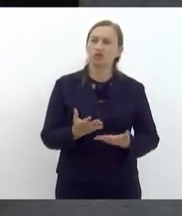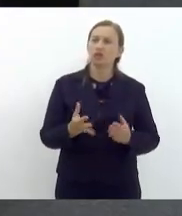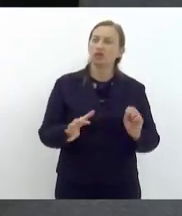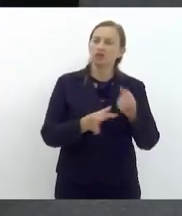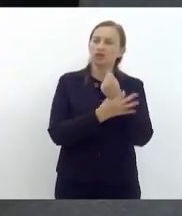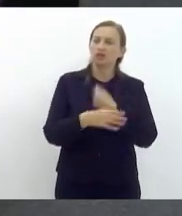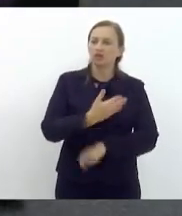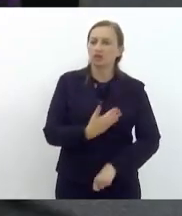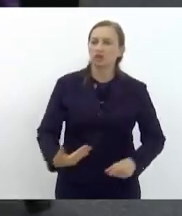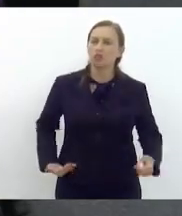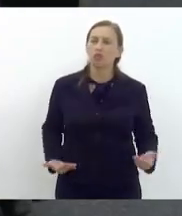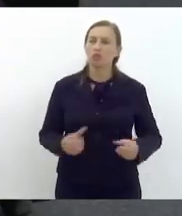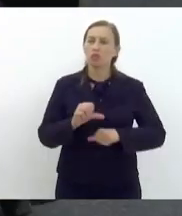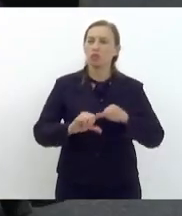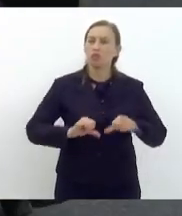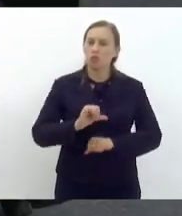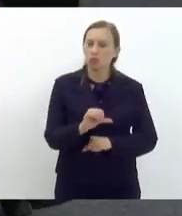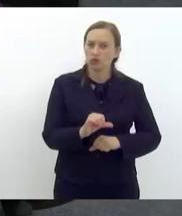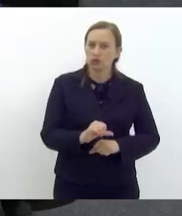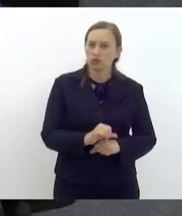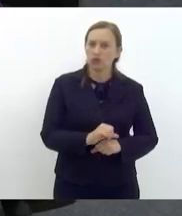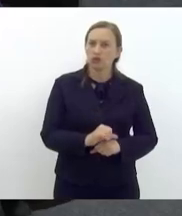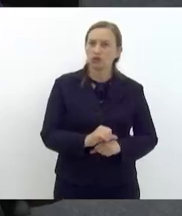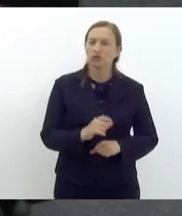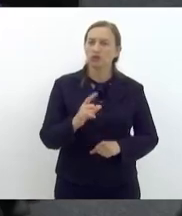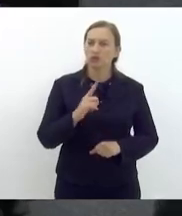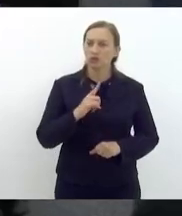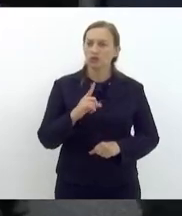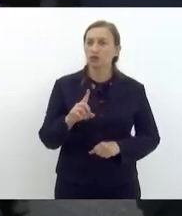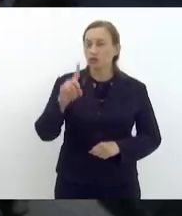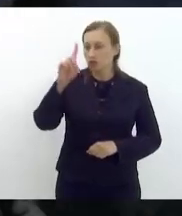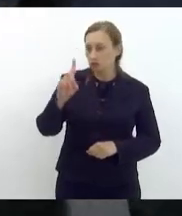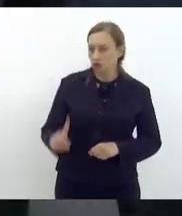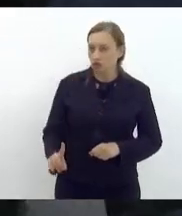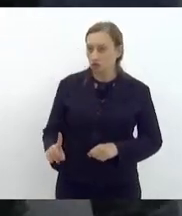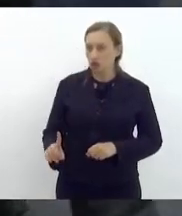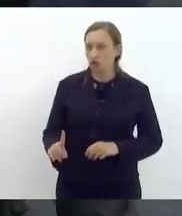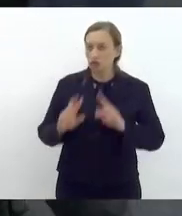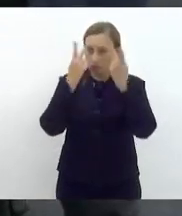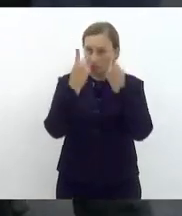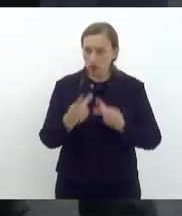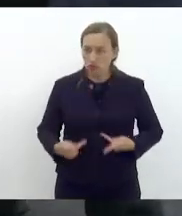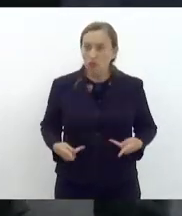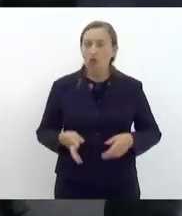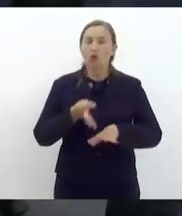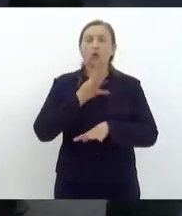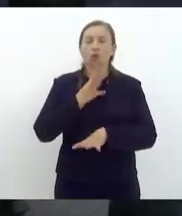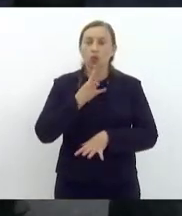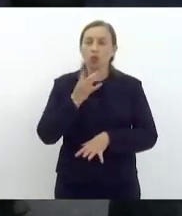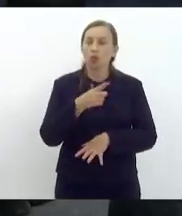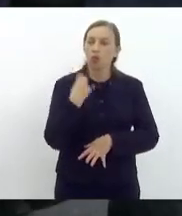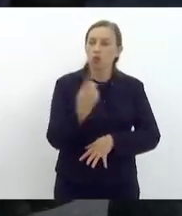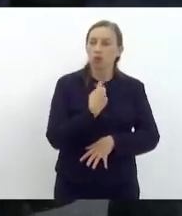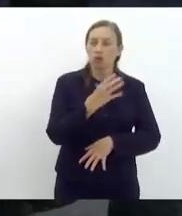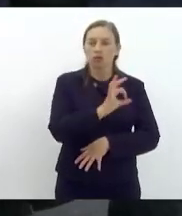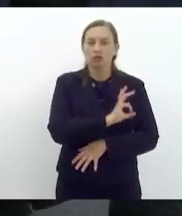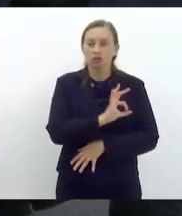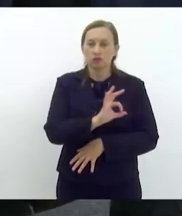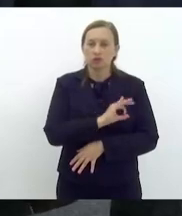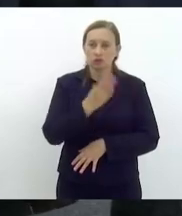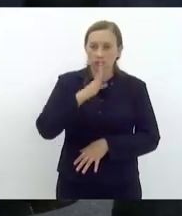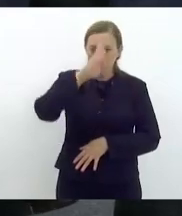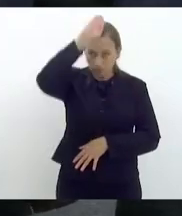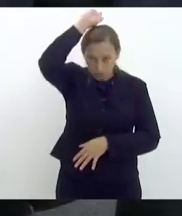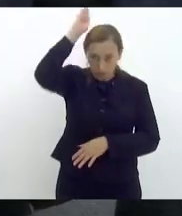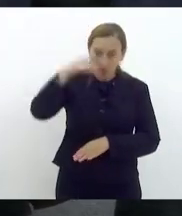pública mude. E a segurança pública vai ter um viés de direitos humanos, um viés de reconhecimento dos nossos policiais, bombeiros, todos